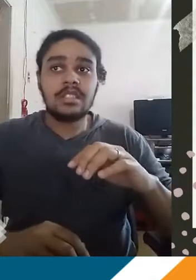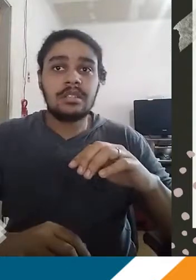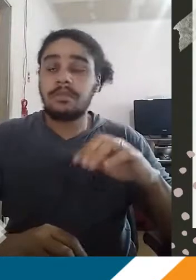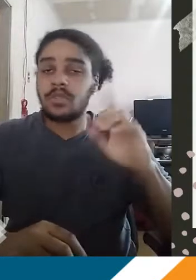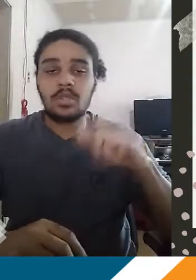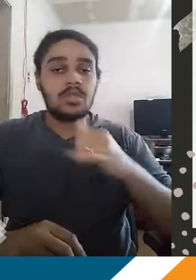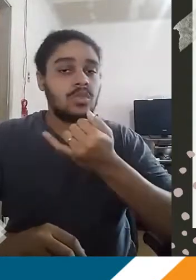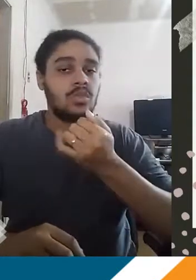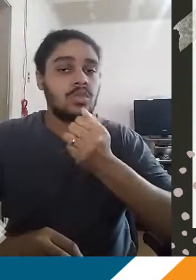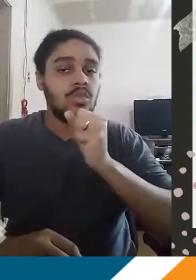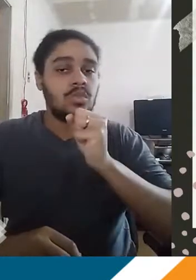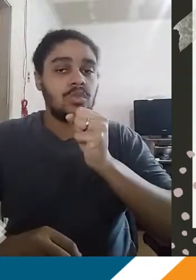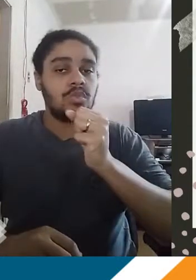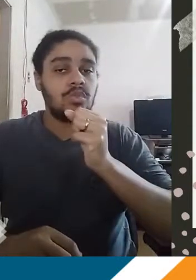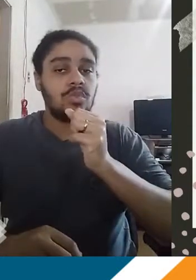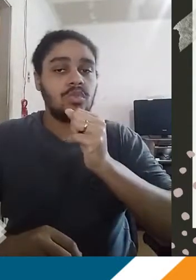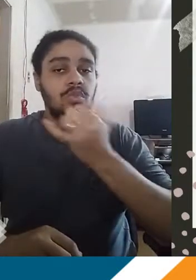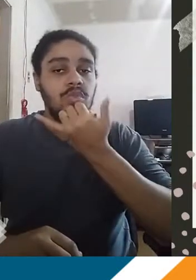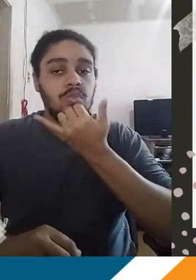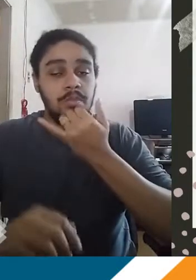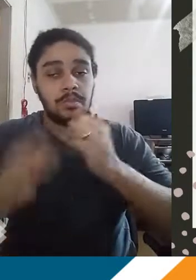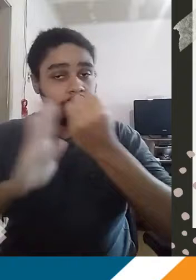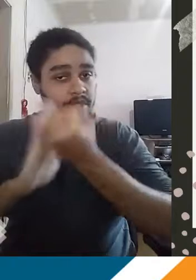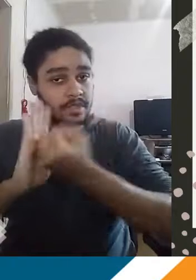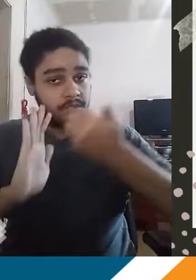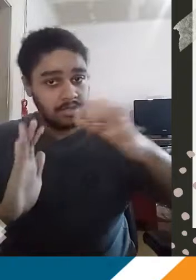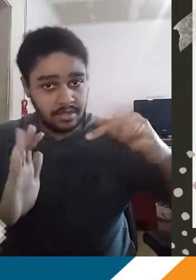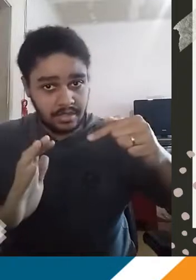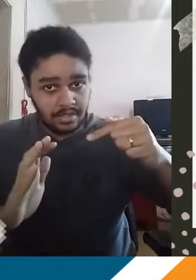ser escravizado, por exemplo, ali sendo representada por Zumbi dos Palmares.